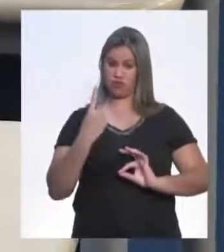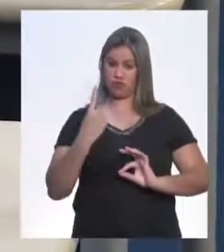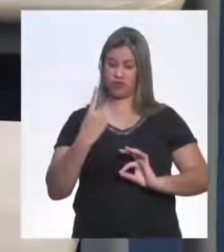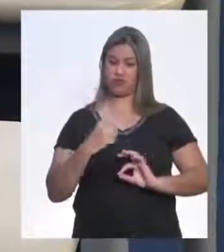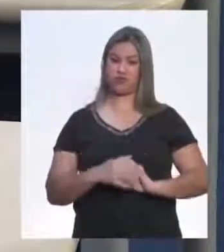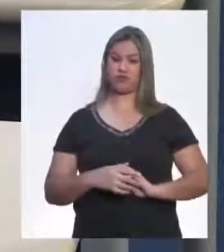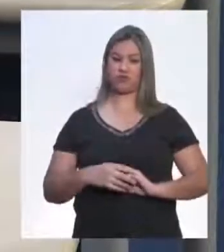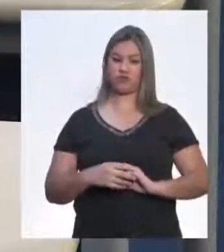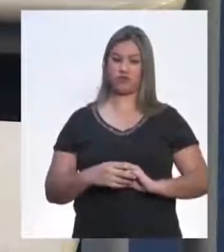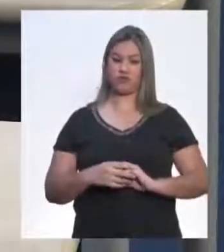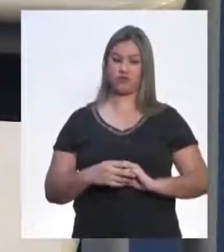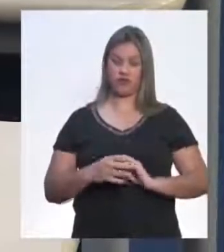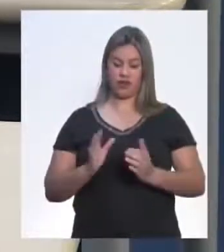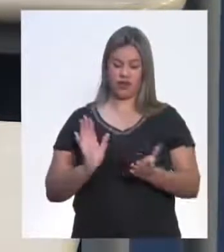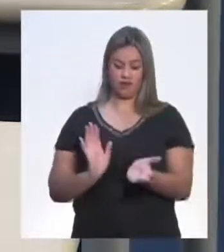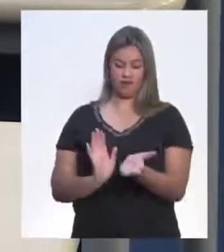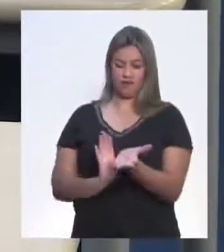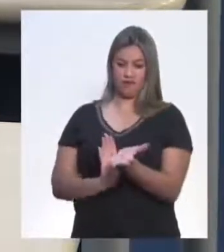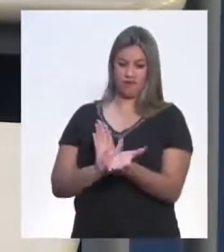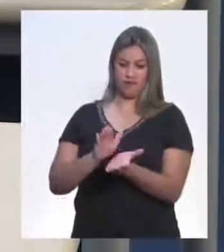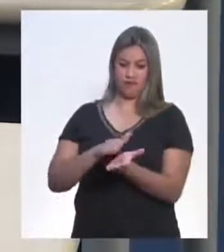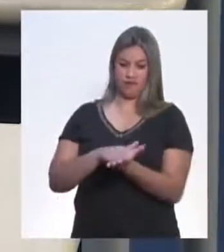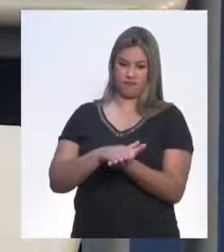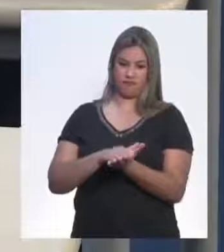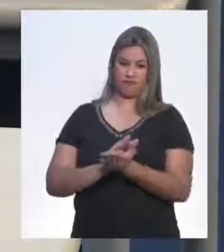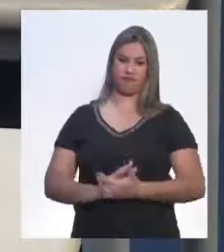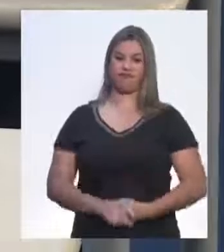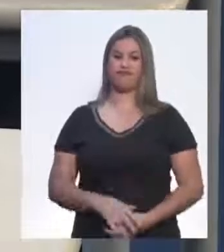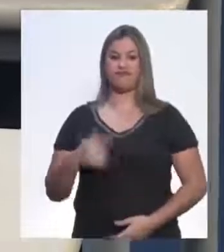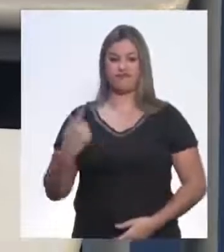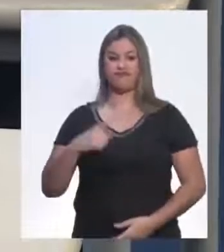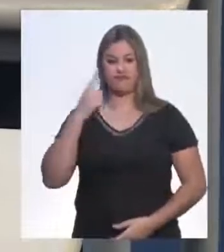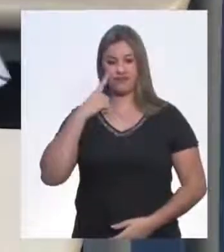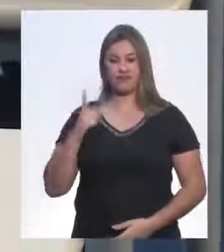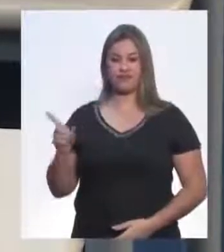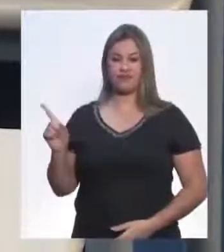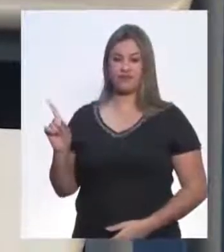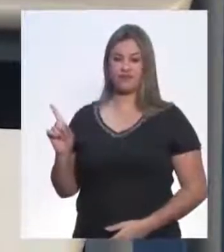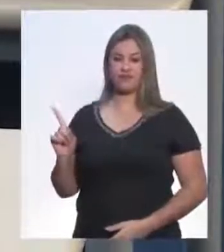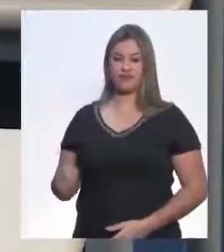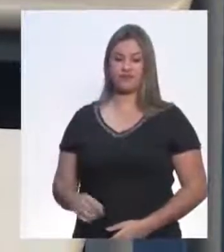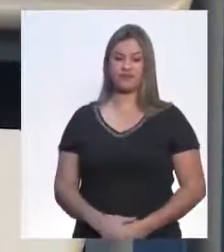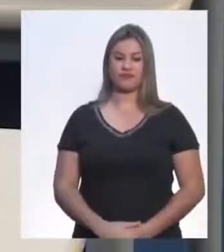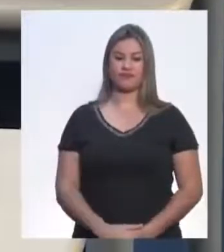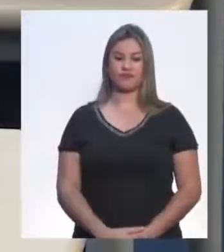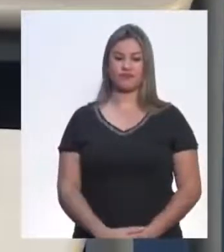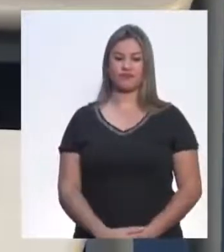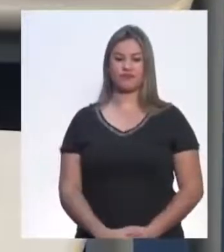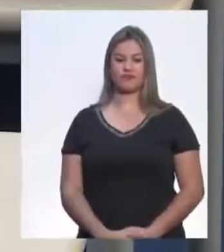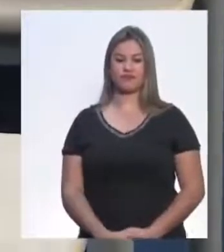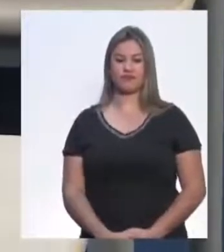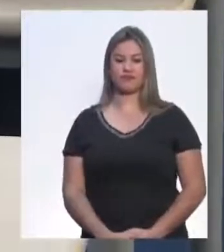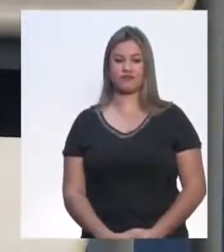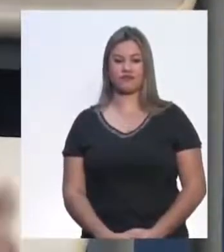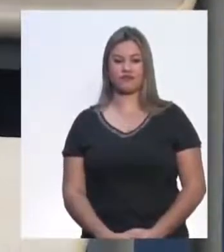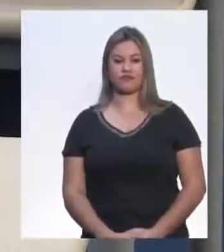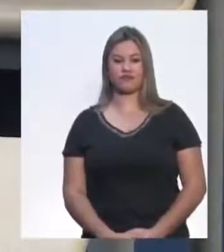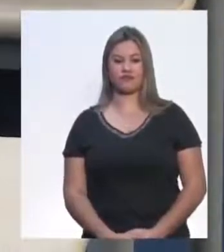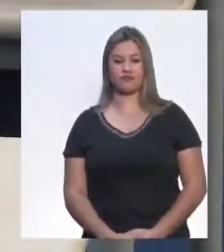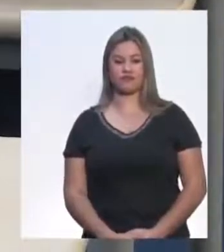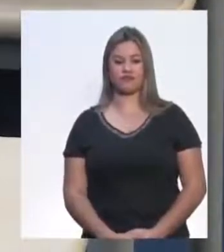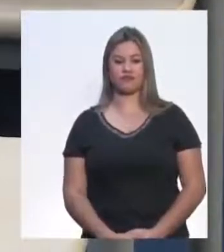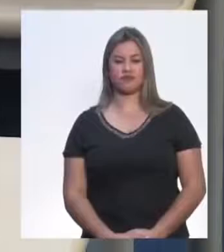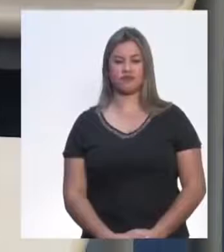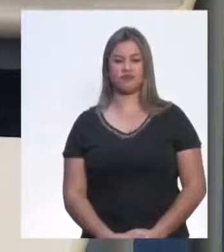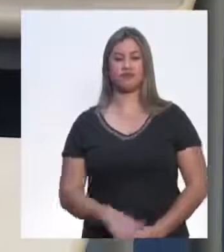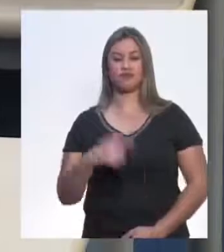ó. Então, eu vou pegar ele, dobrar até o centro aqui. Então, fiz uma até o centro. Venho